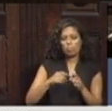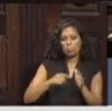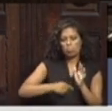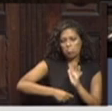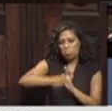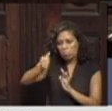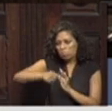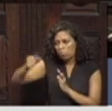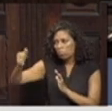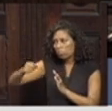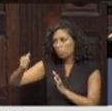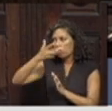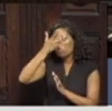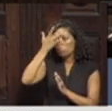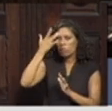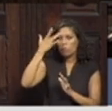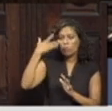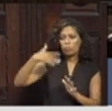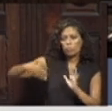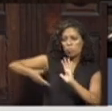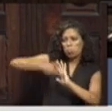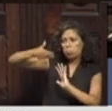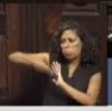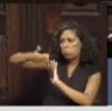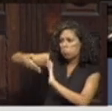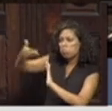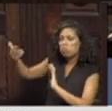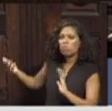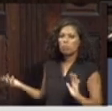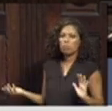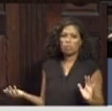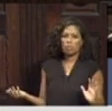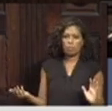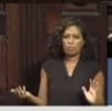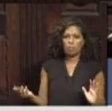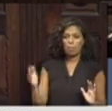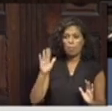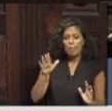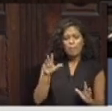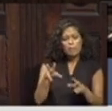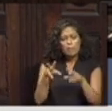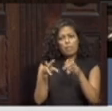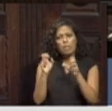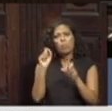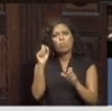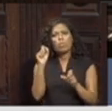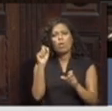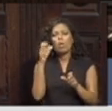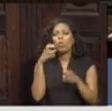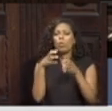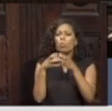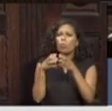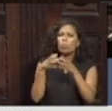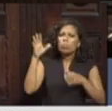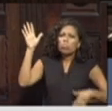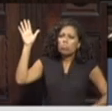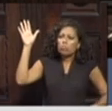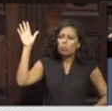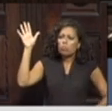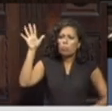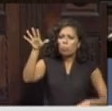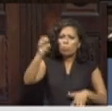população, para que se evadisse, fosse aos pontos de encontro definidos nesses planos. As sirenes que devem ser